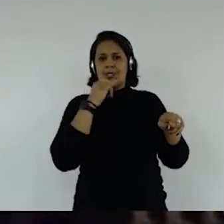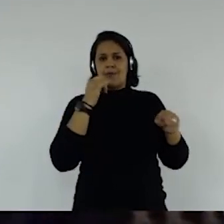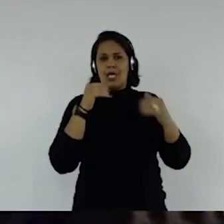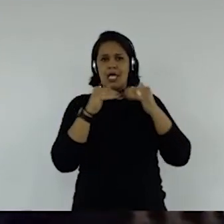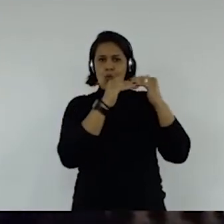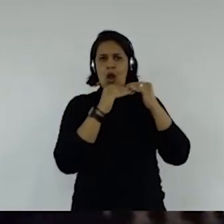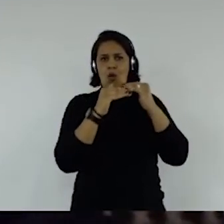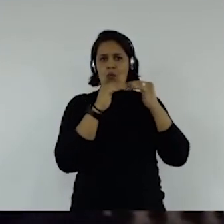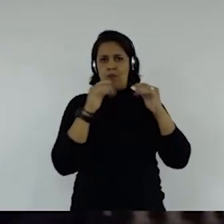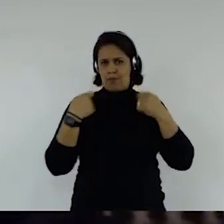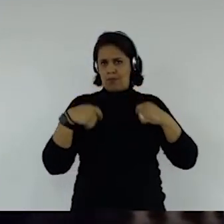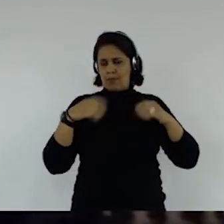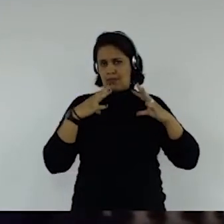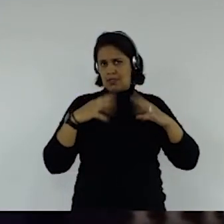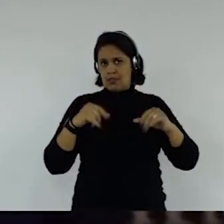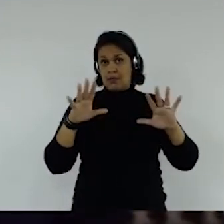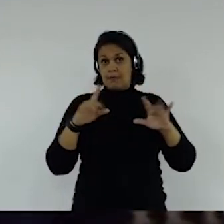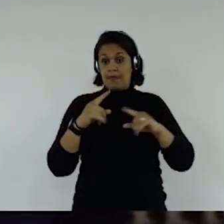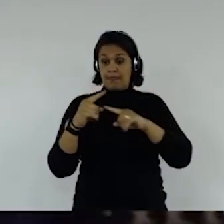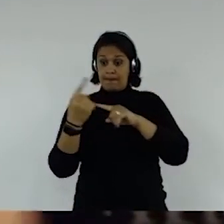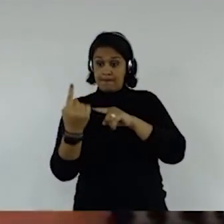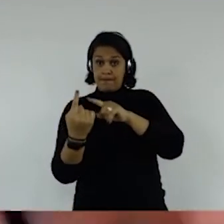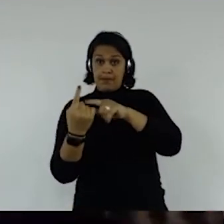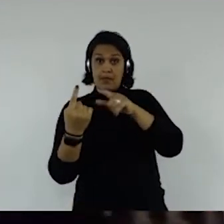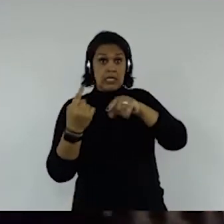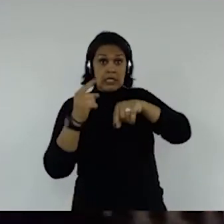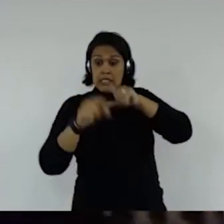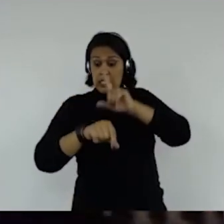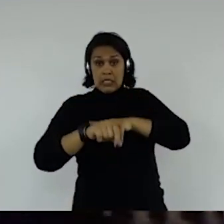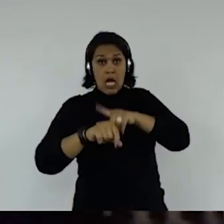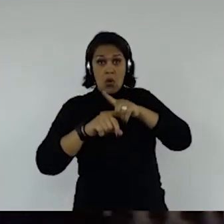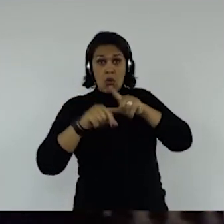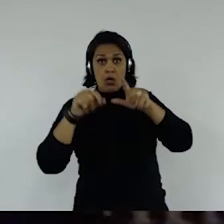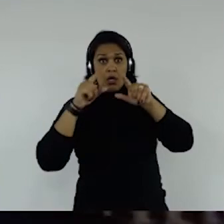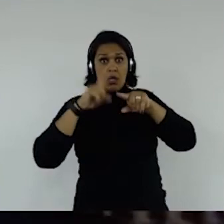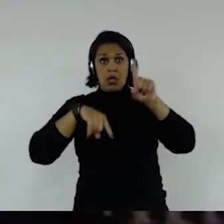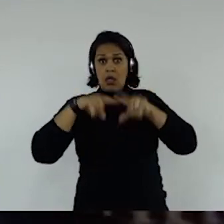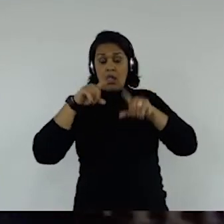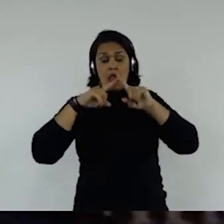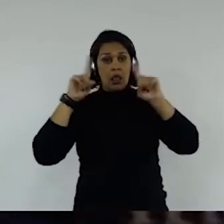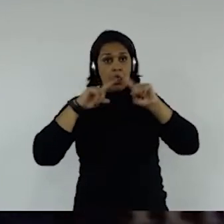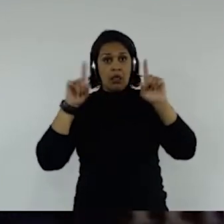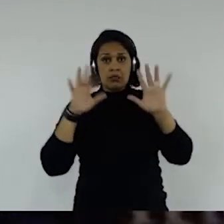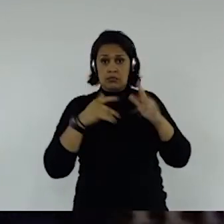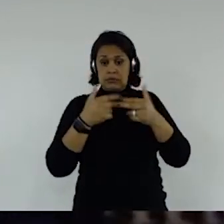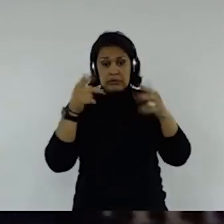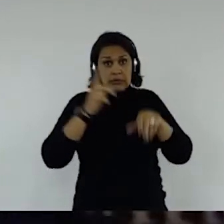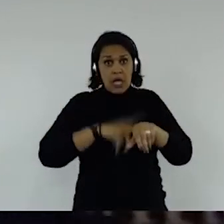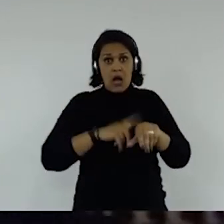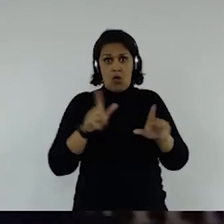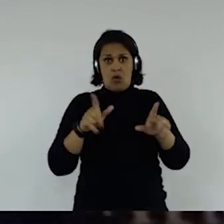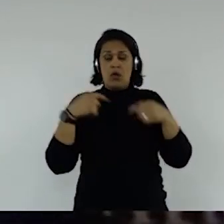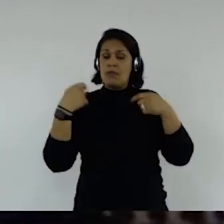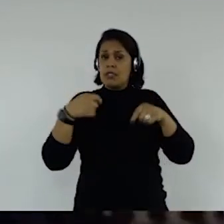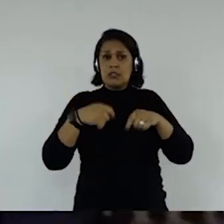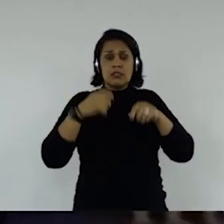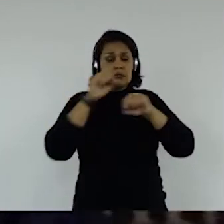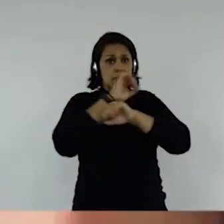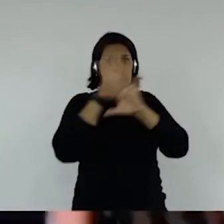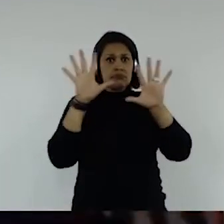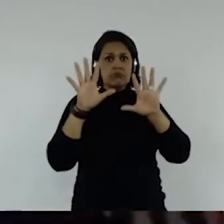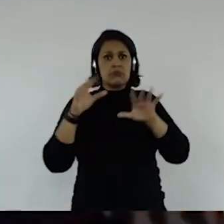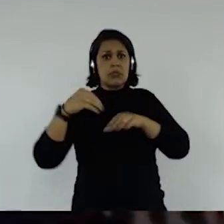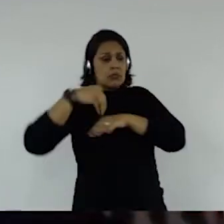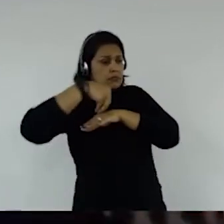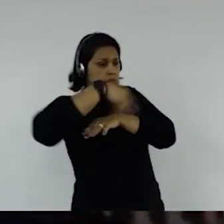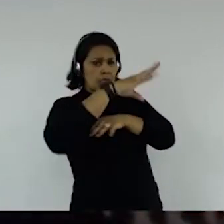tem que fazer no primeiro momento, para que possa evitar, inclusive, a mitigação de um dano. deve fazer isso da forma mais aberta possível, deve exatamente dizer qual é